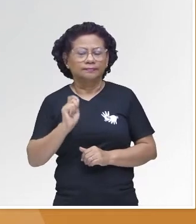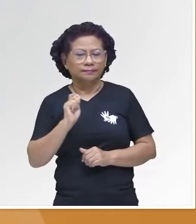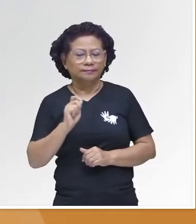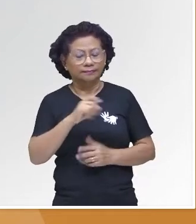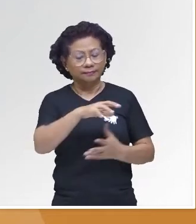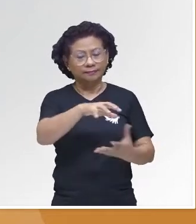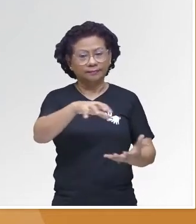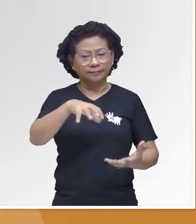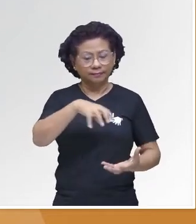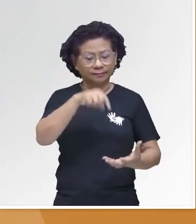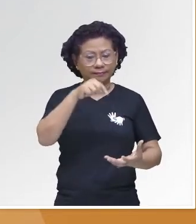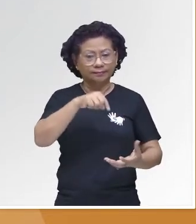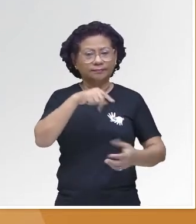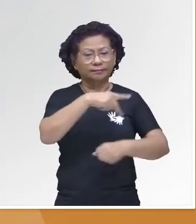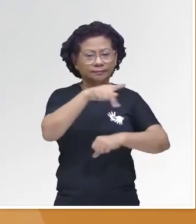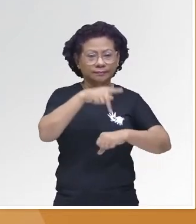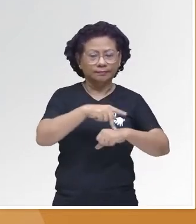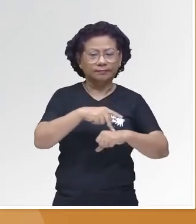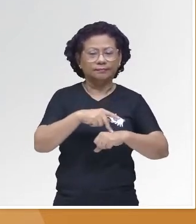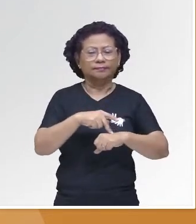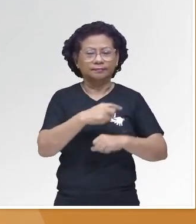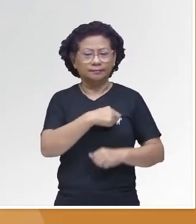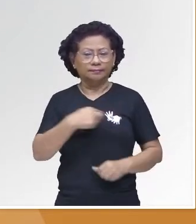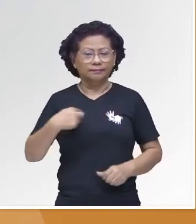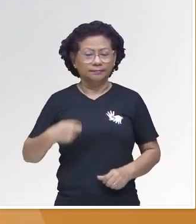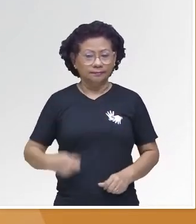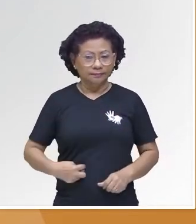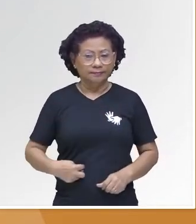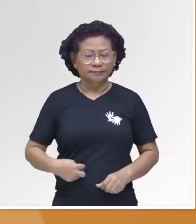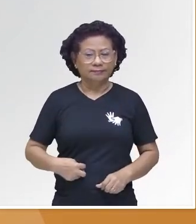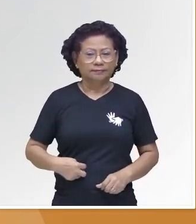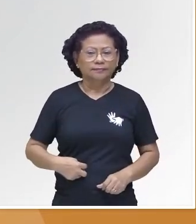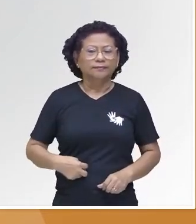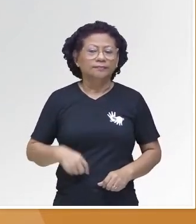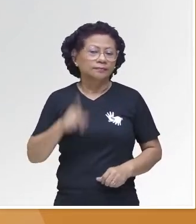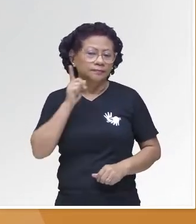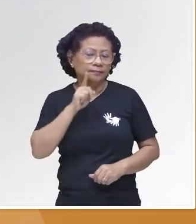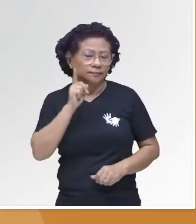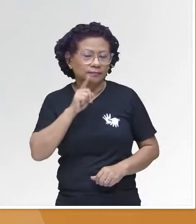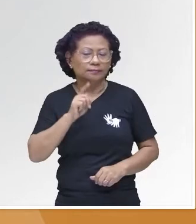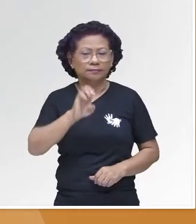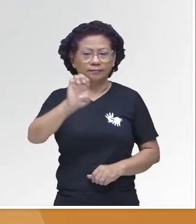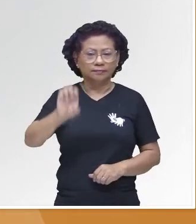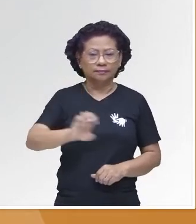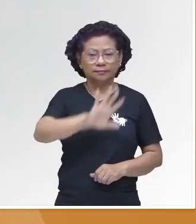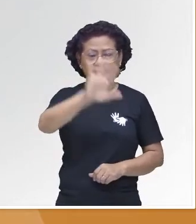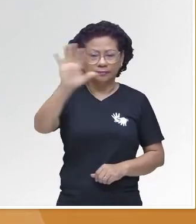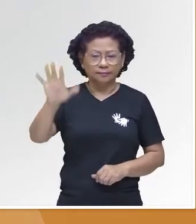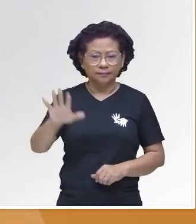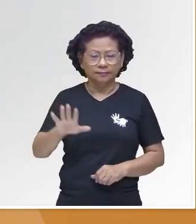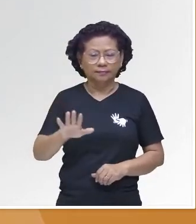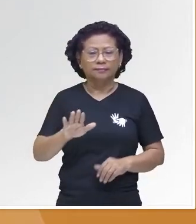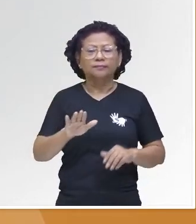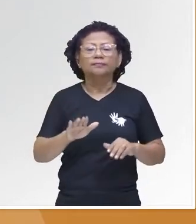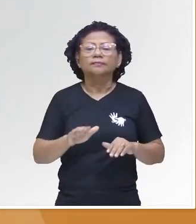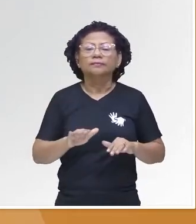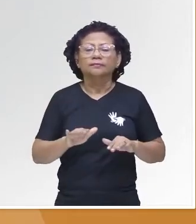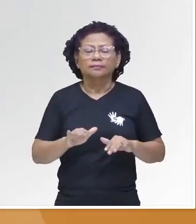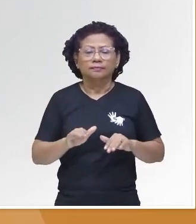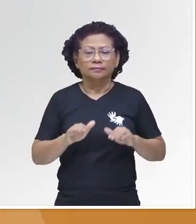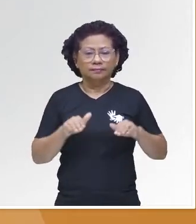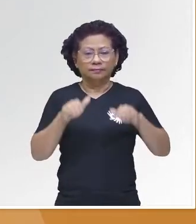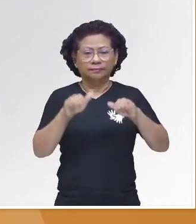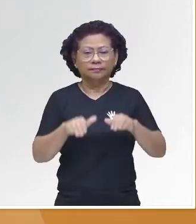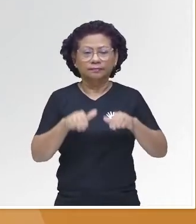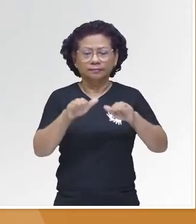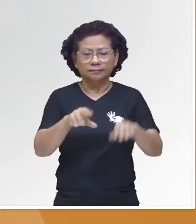pode citar a China, os Estados Unidos, a União Europeia, a Austrália e a Rússia, né?